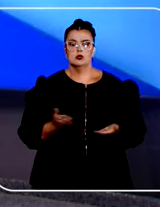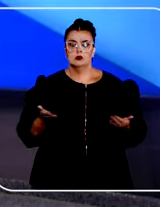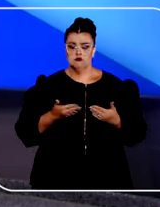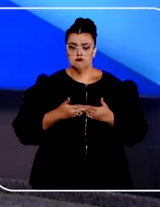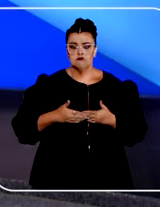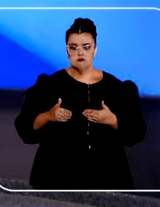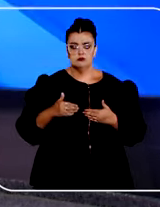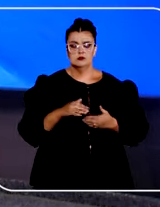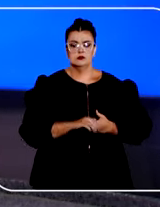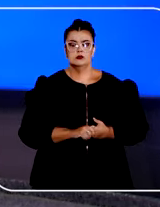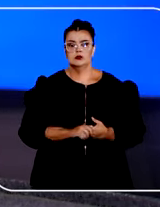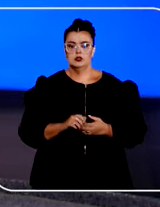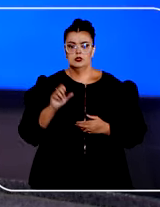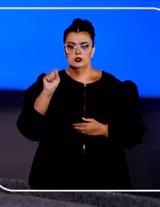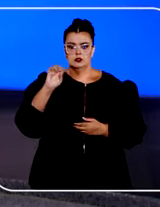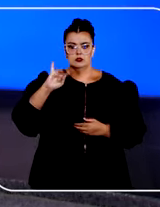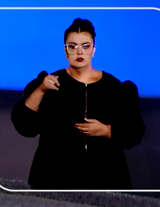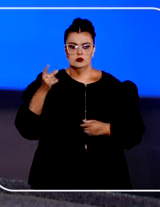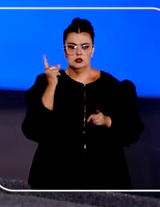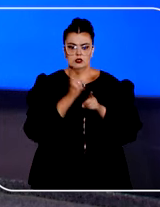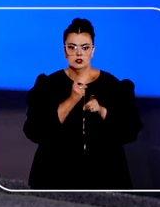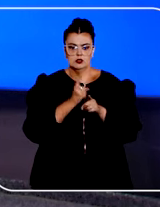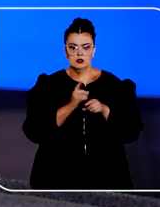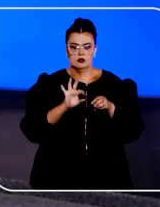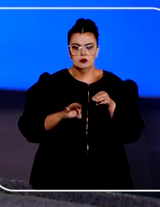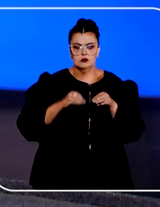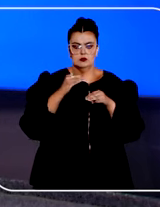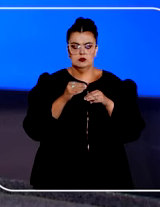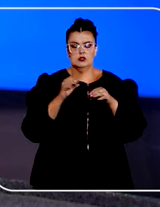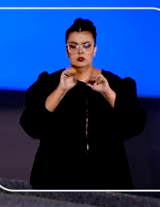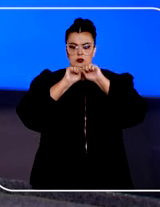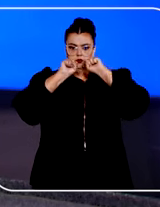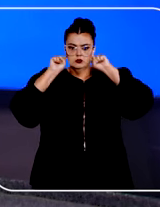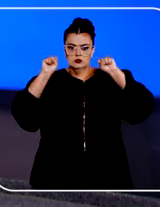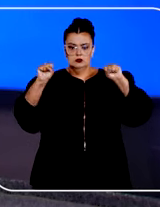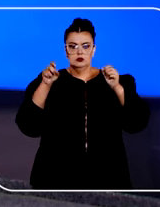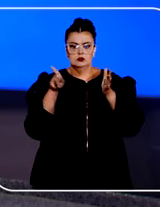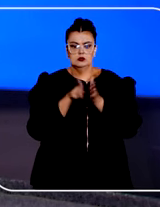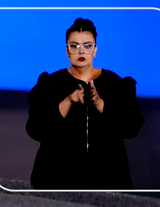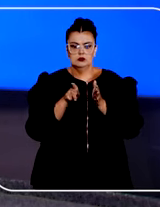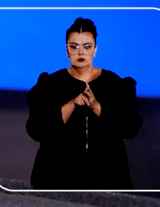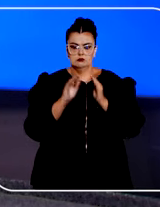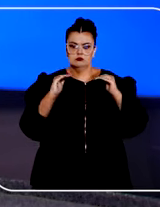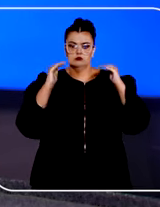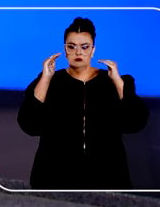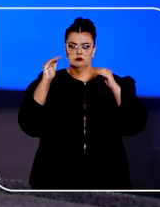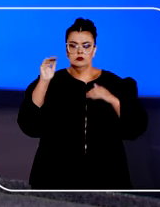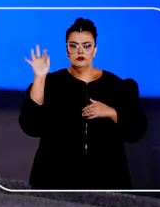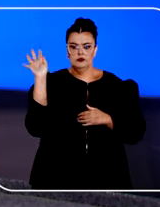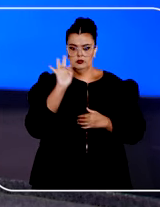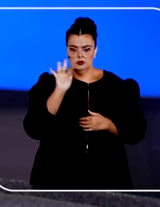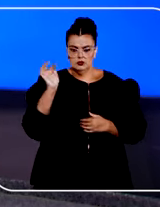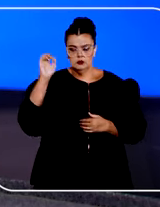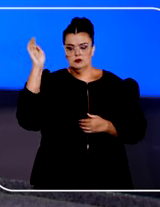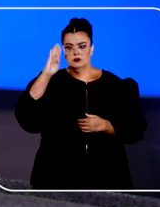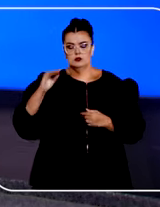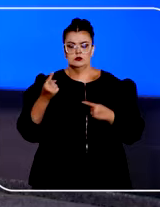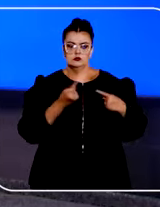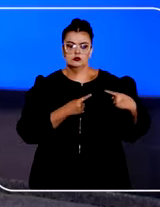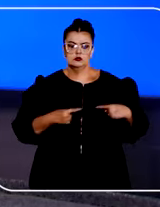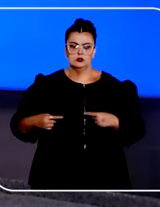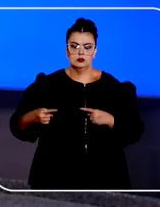o STJ sediou encontro de ministros da corte e autoridades francesas e brasileiras para debater o